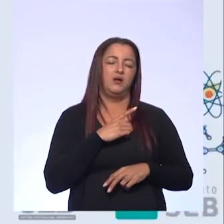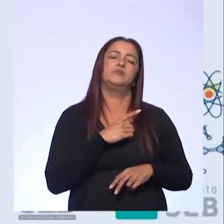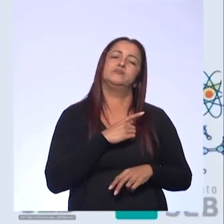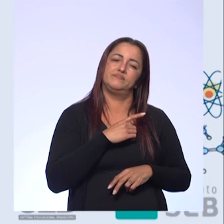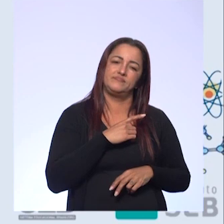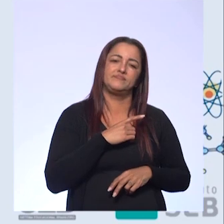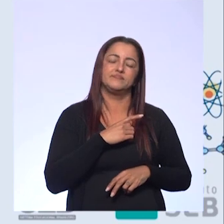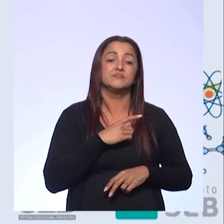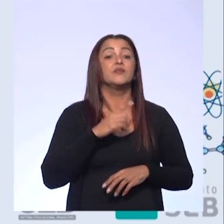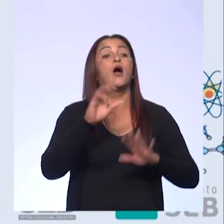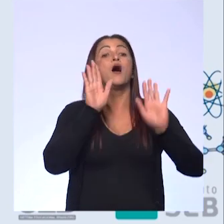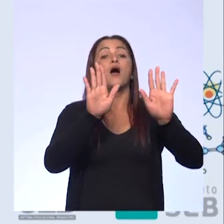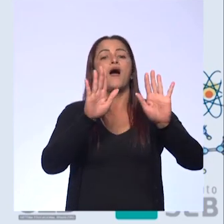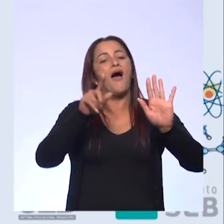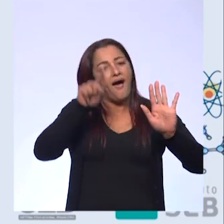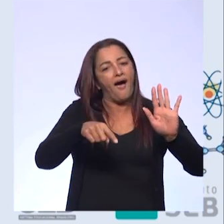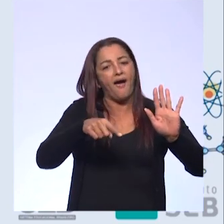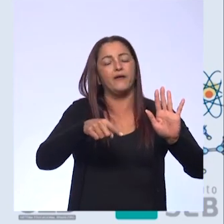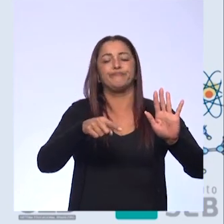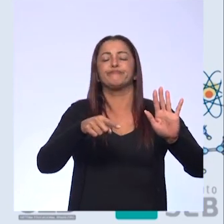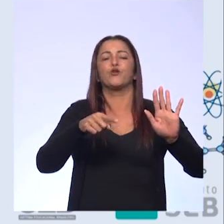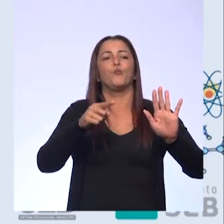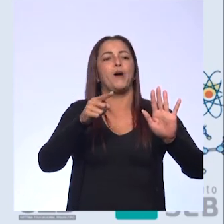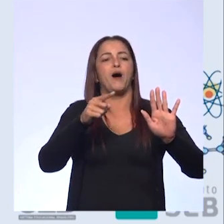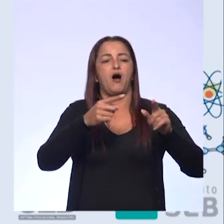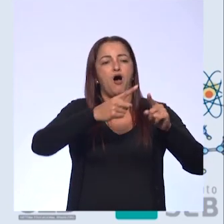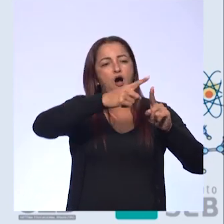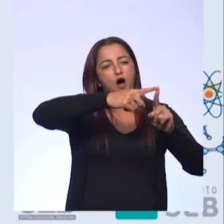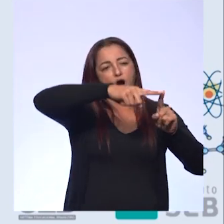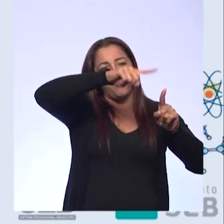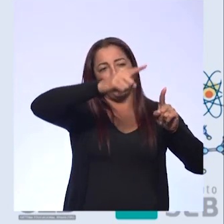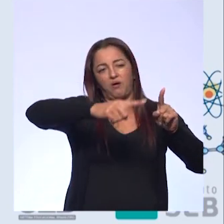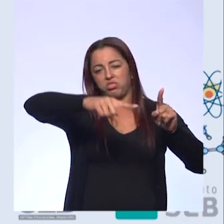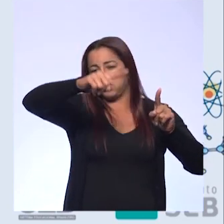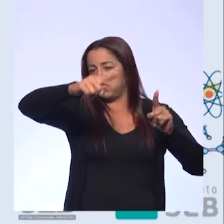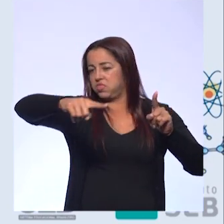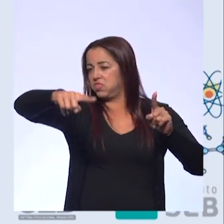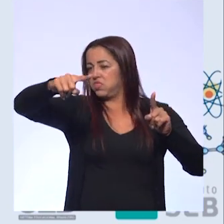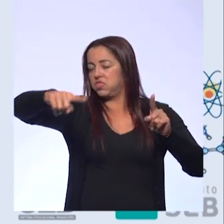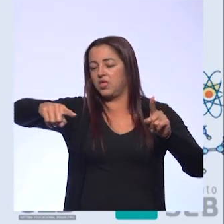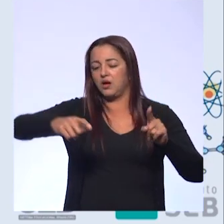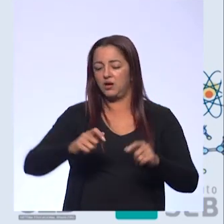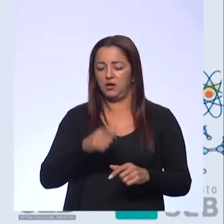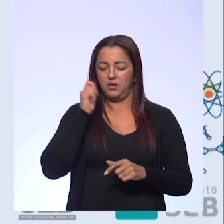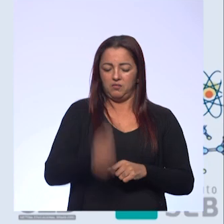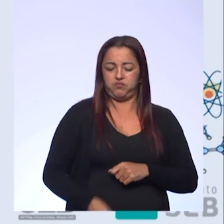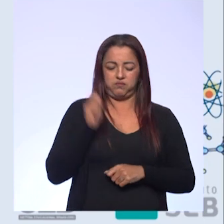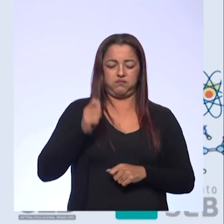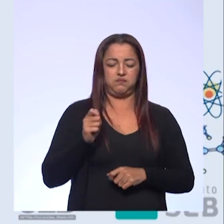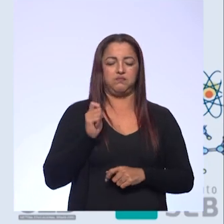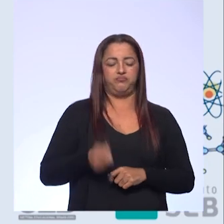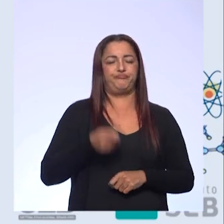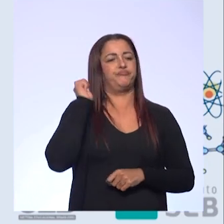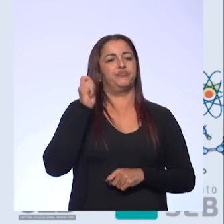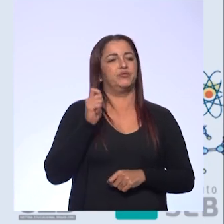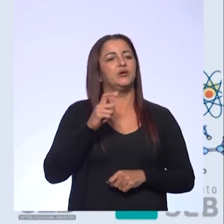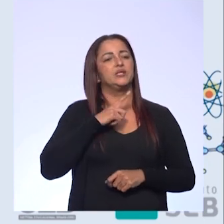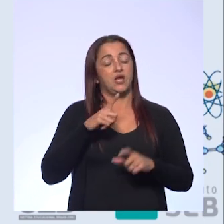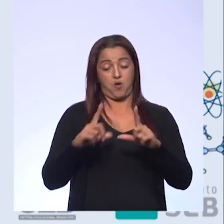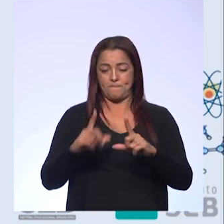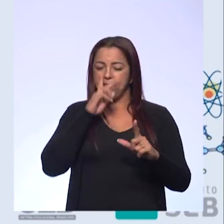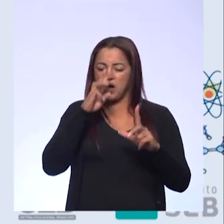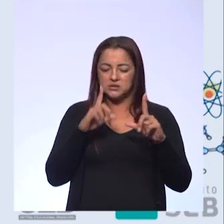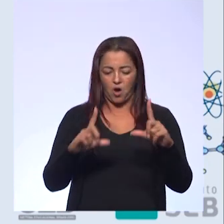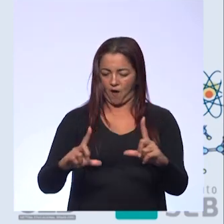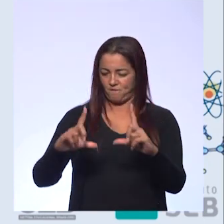Isso é uma onda clássica imagina uma onda numa corda mão de uma corda não Tiramos uma foto nesse momento de